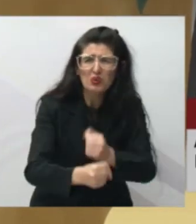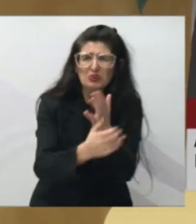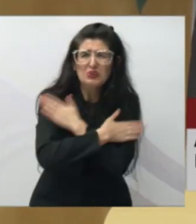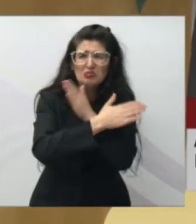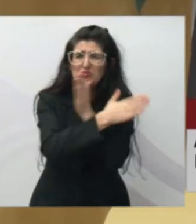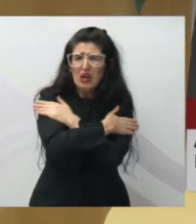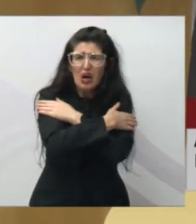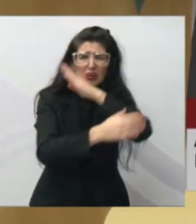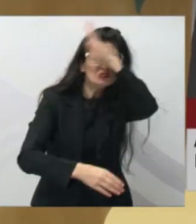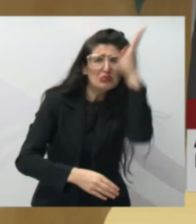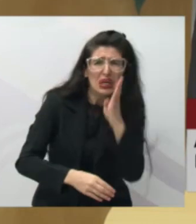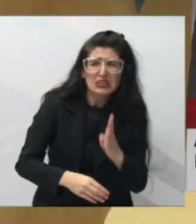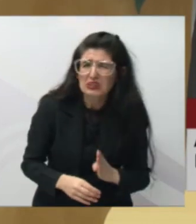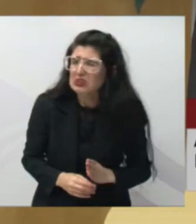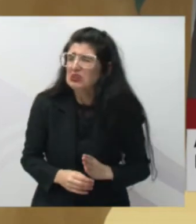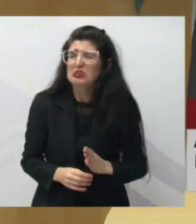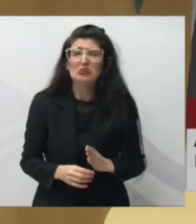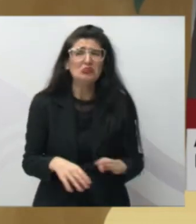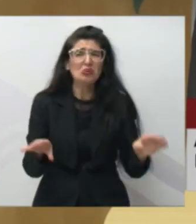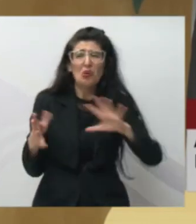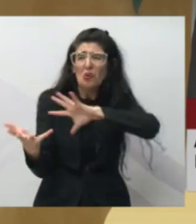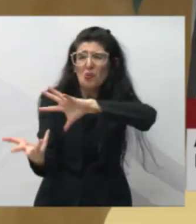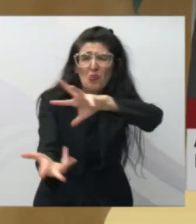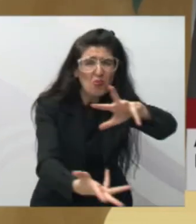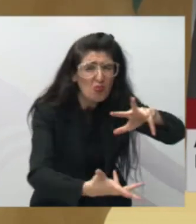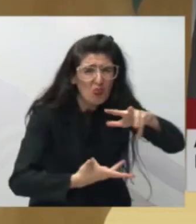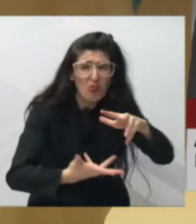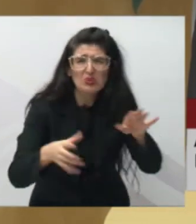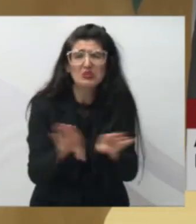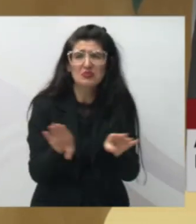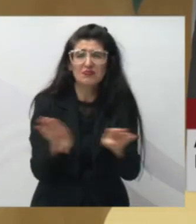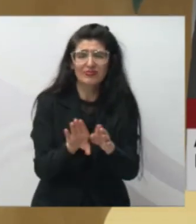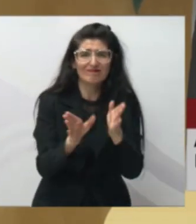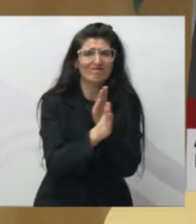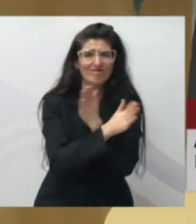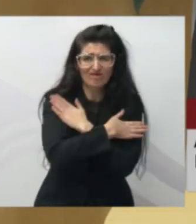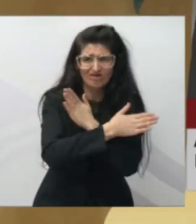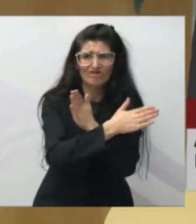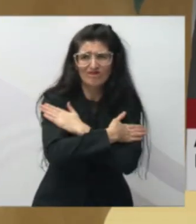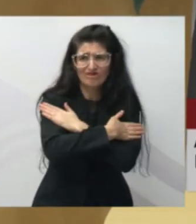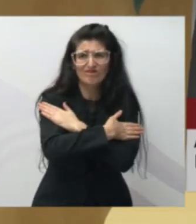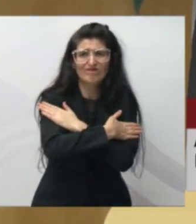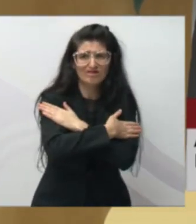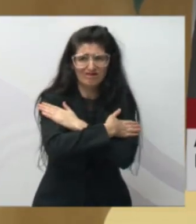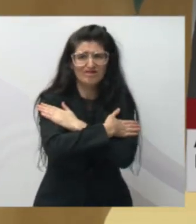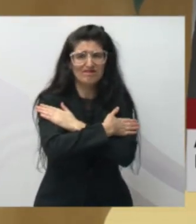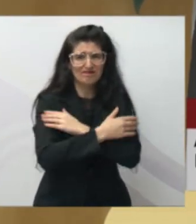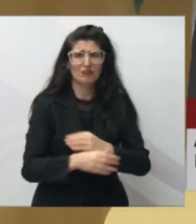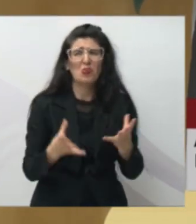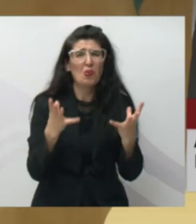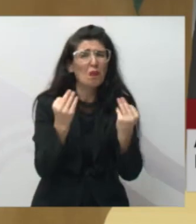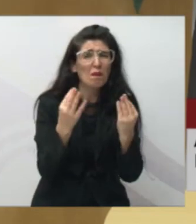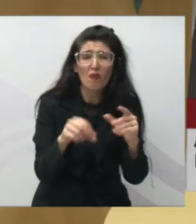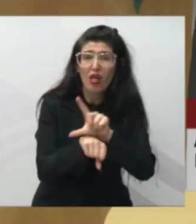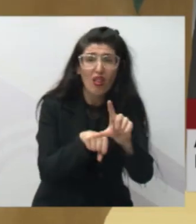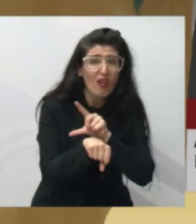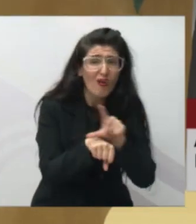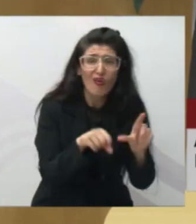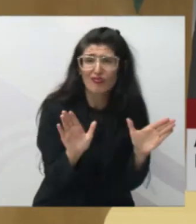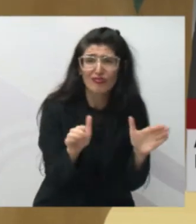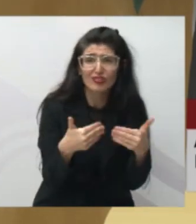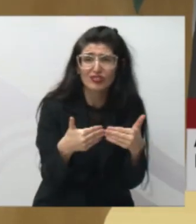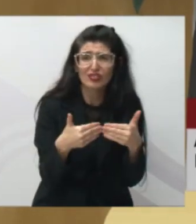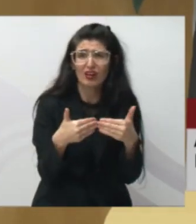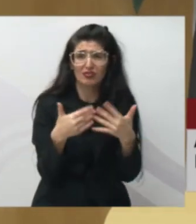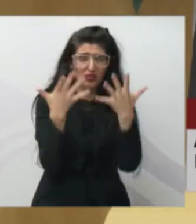mundo, na verdade. O desemprego vai ser muito grande, temos muitos comércios fechados, não sabemos